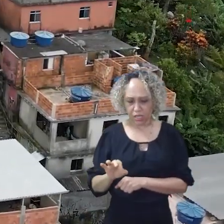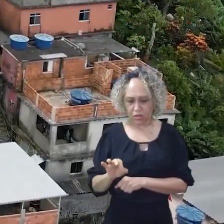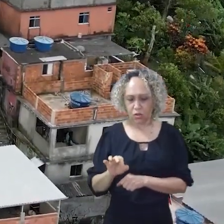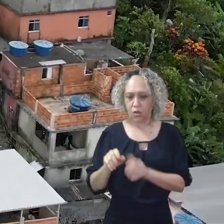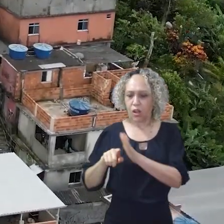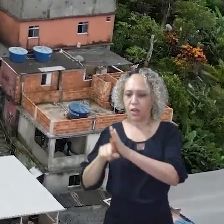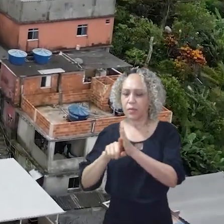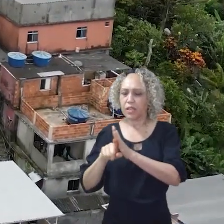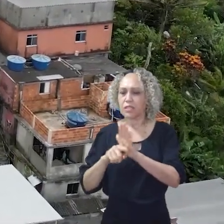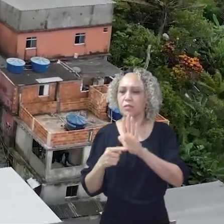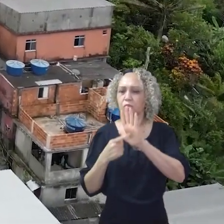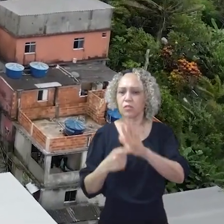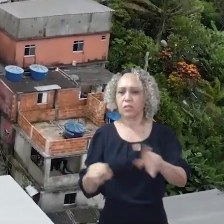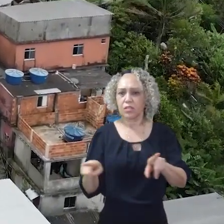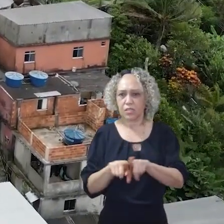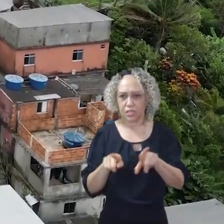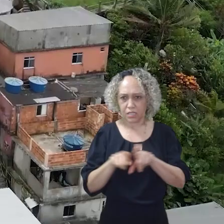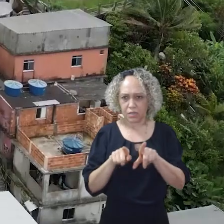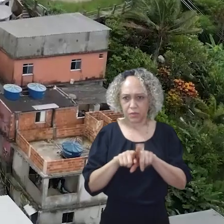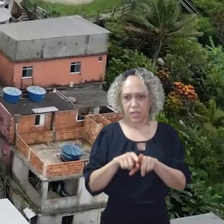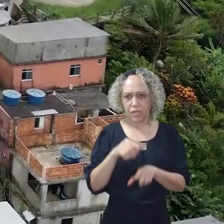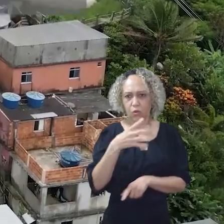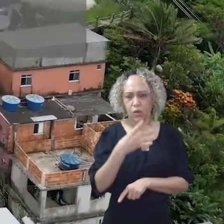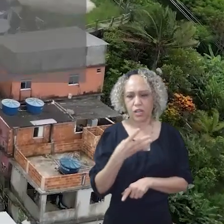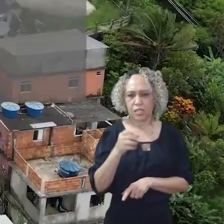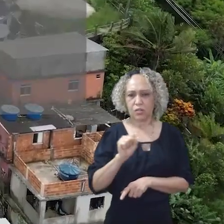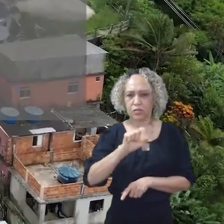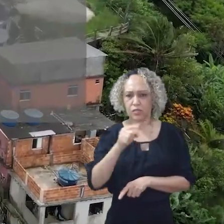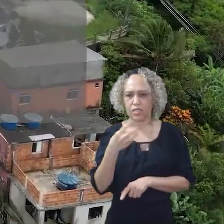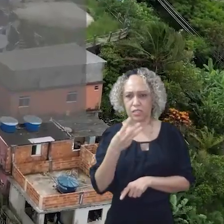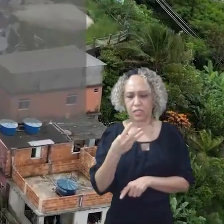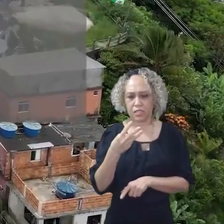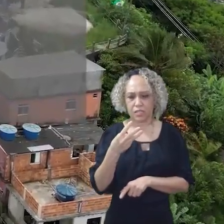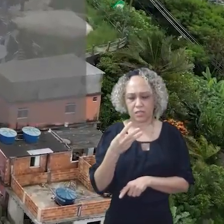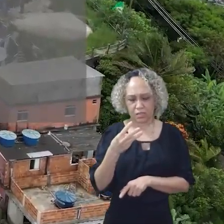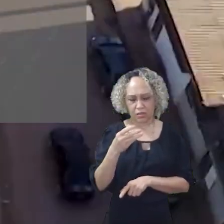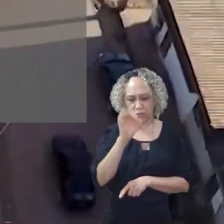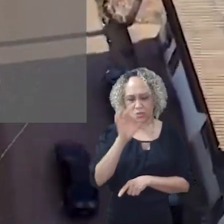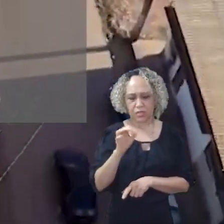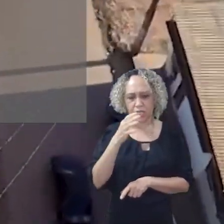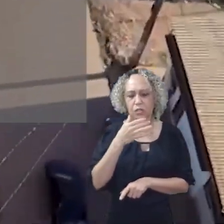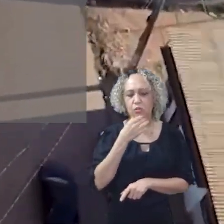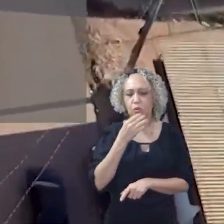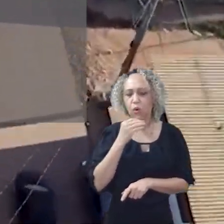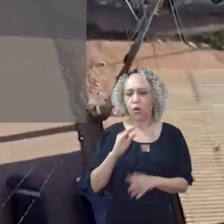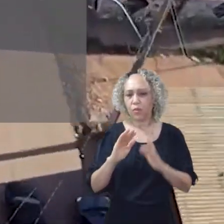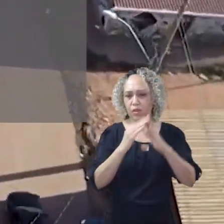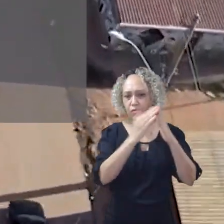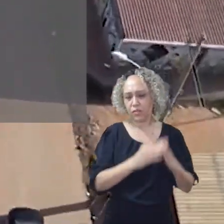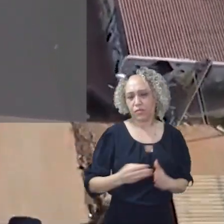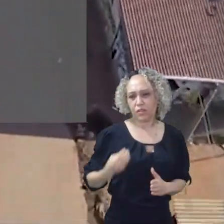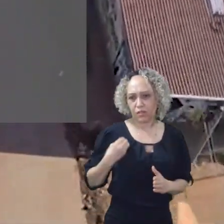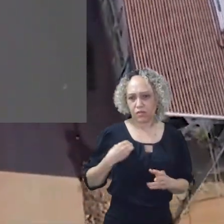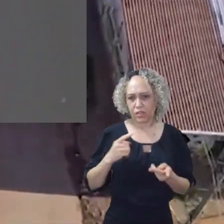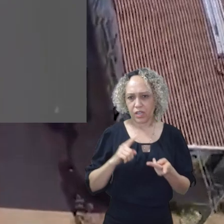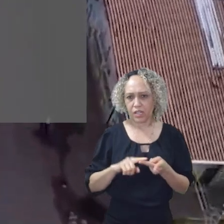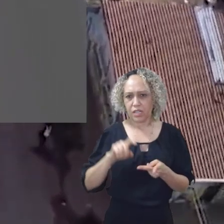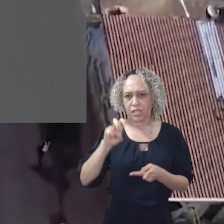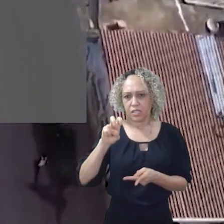72,9%. O censo indicou também que 48,3% dos moradores das favelas são homens e